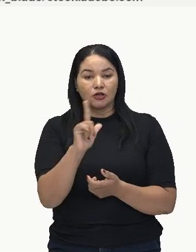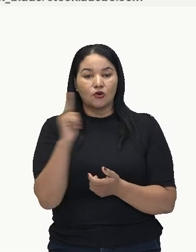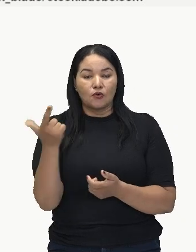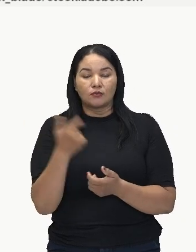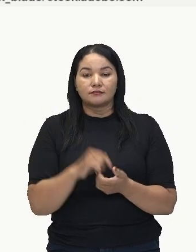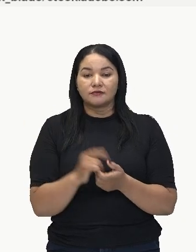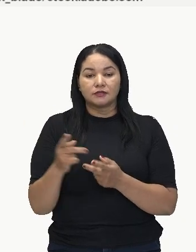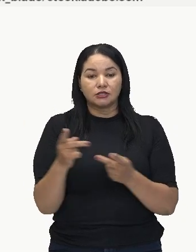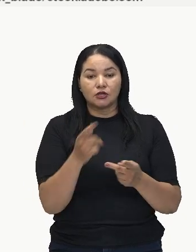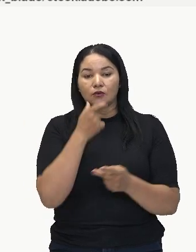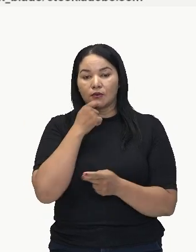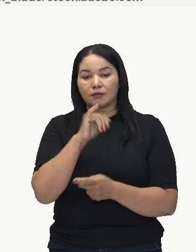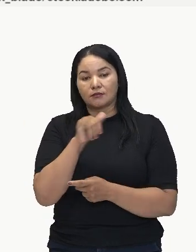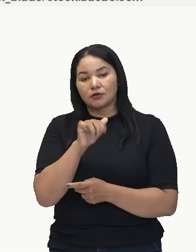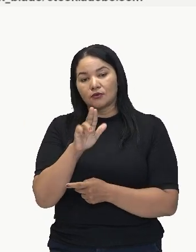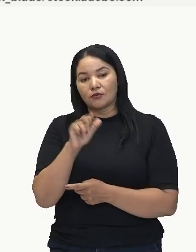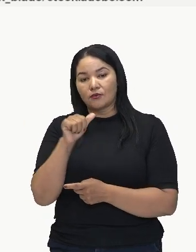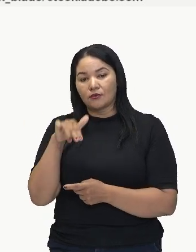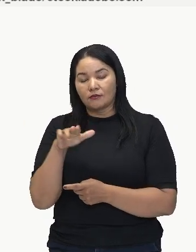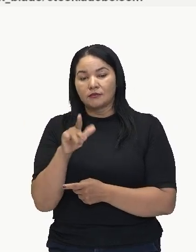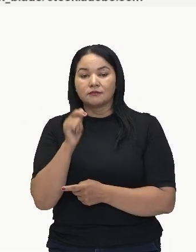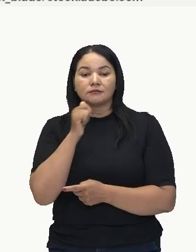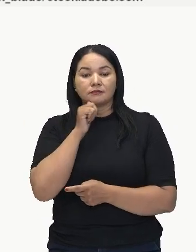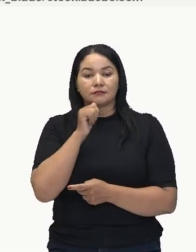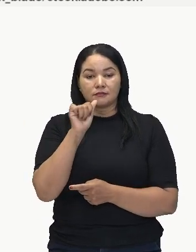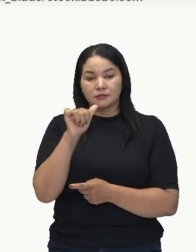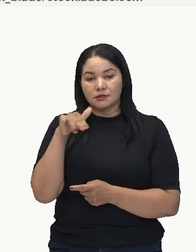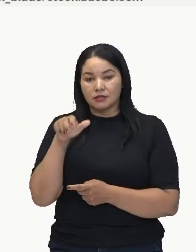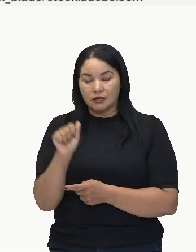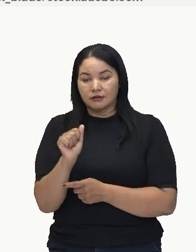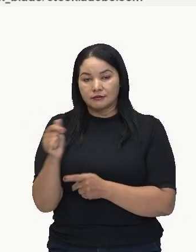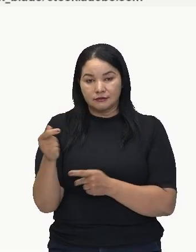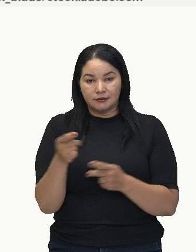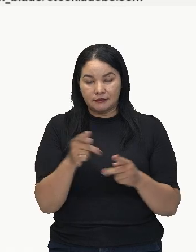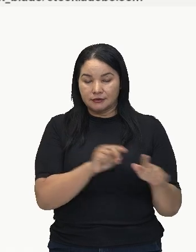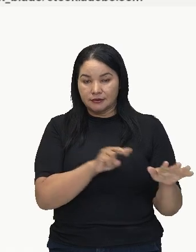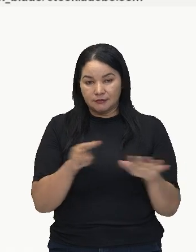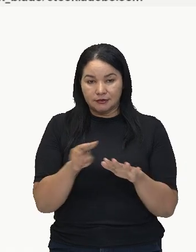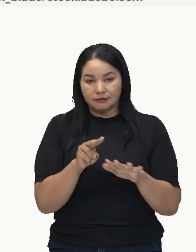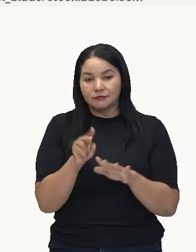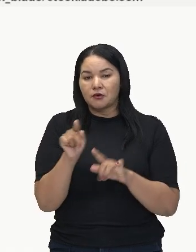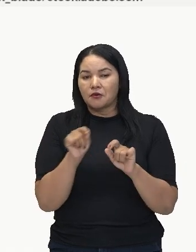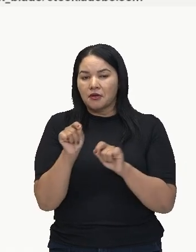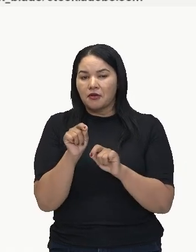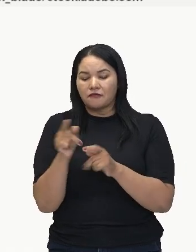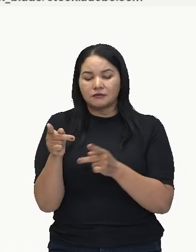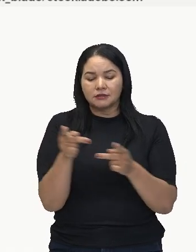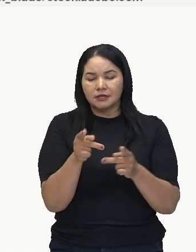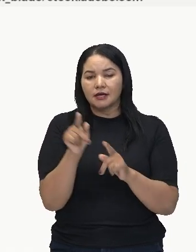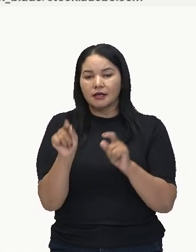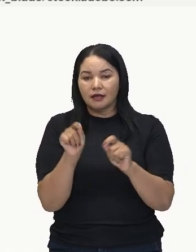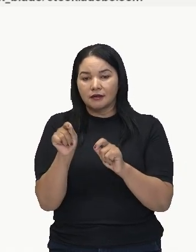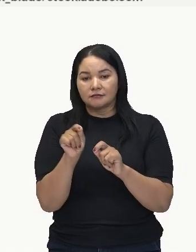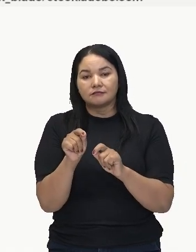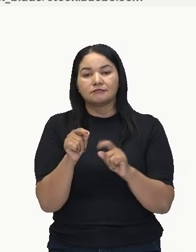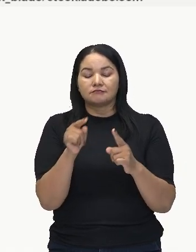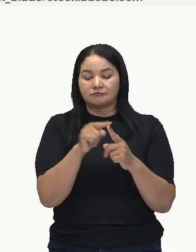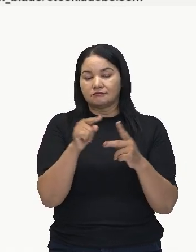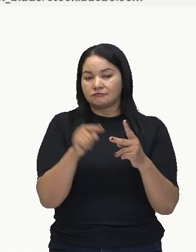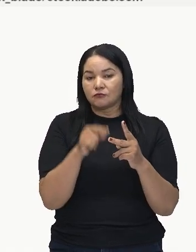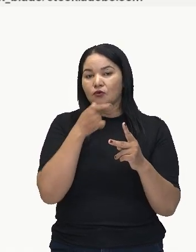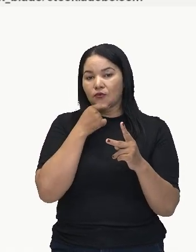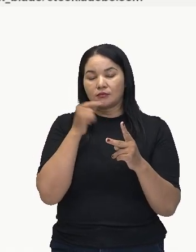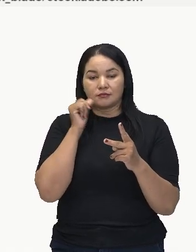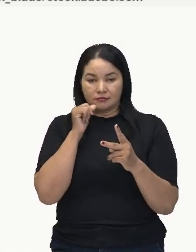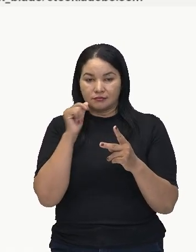exemplo. Visité a Juan e Ana esta semana. A quem visitaste? A Juan e Ana. Aí Juan